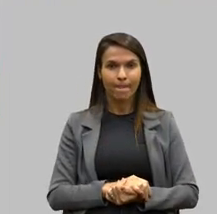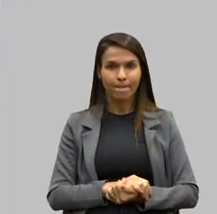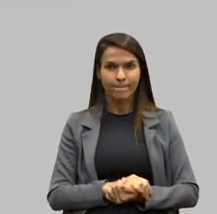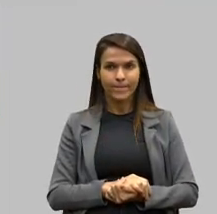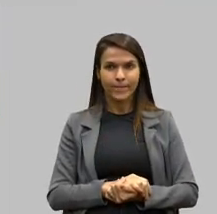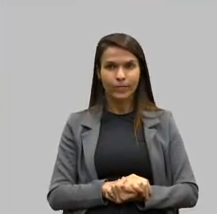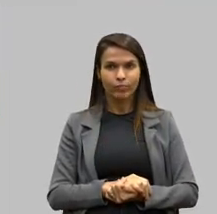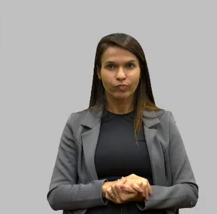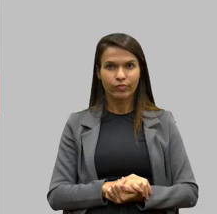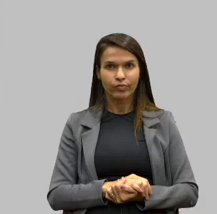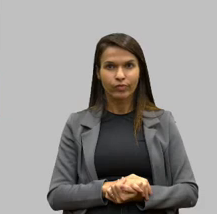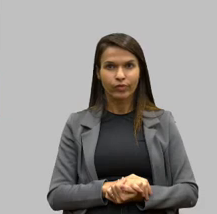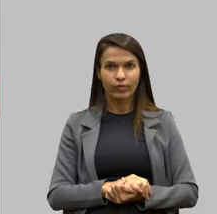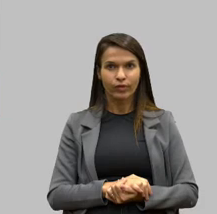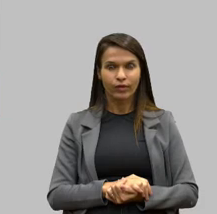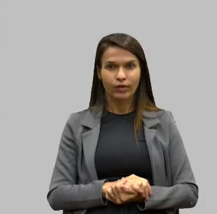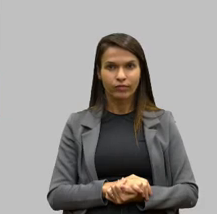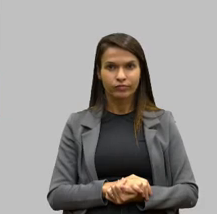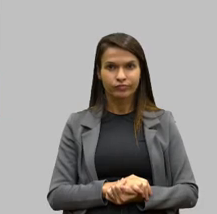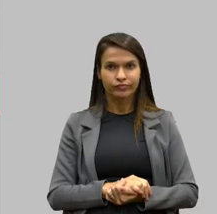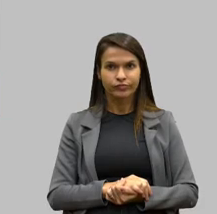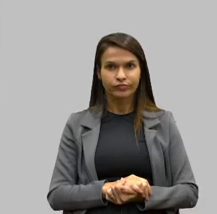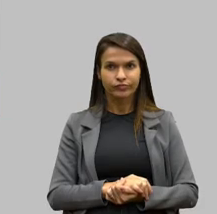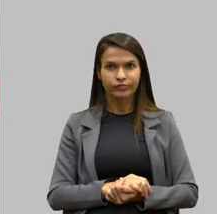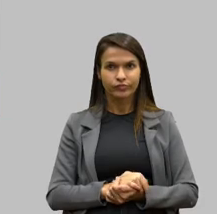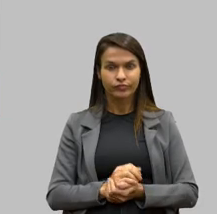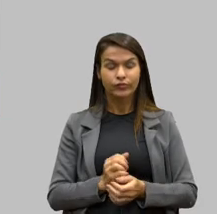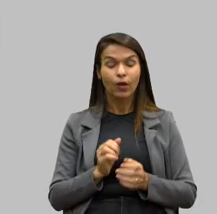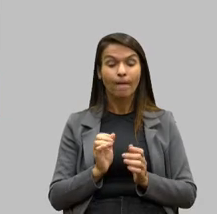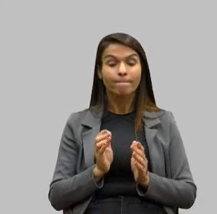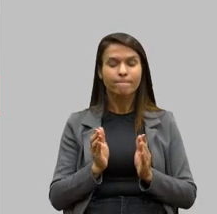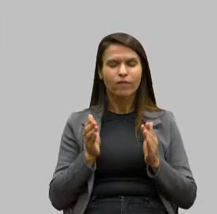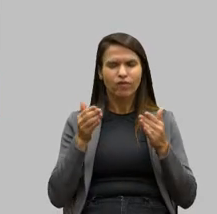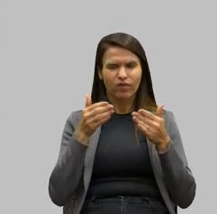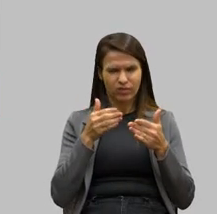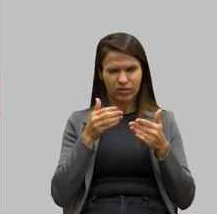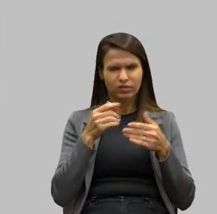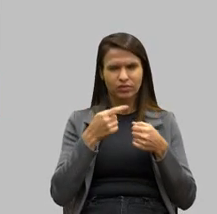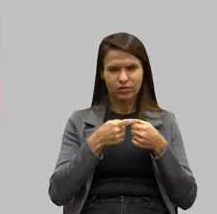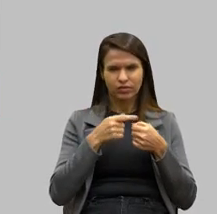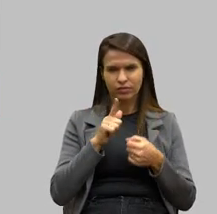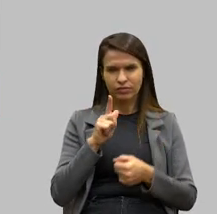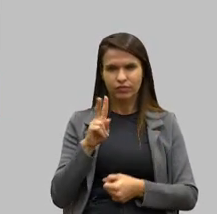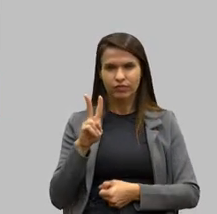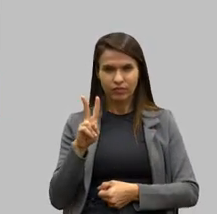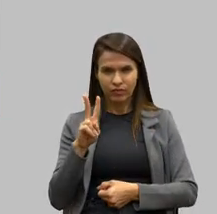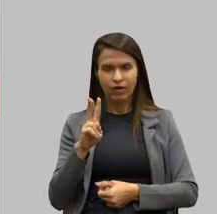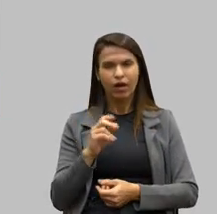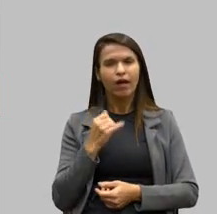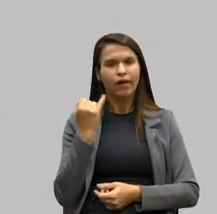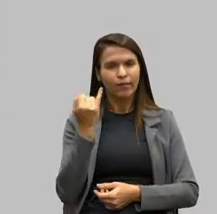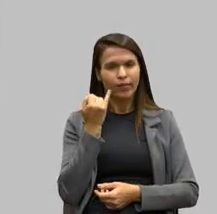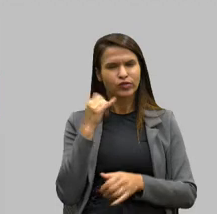Primeiro, deixa eu ir primeiro na situação de governador Valadares. É até importante, para esclarecer para todo mundo,